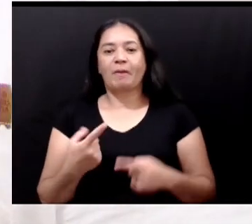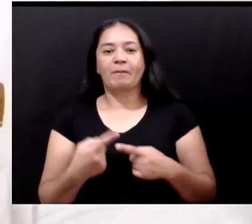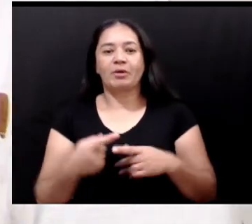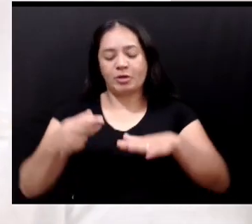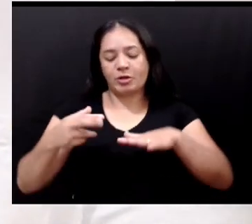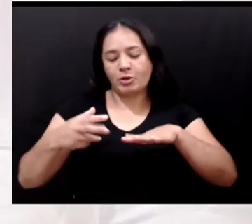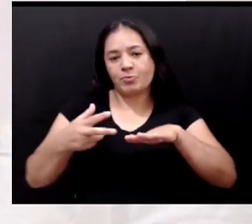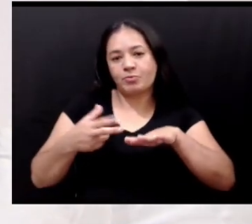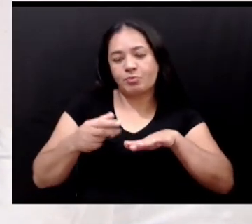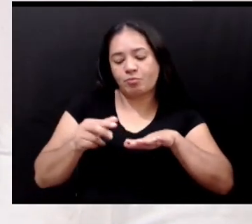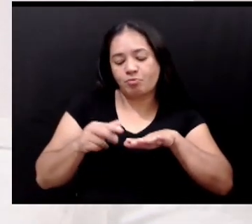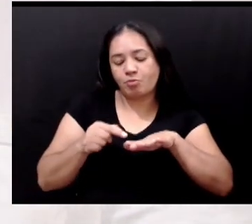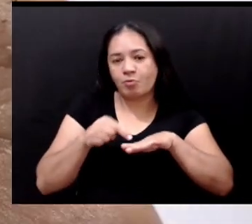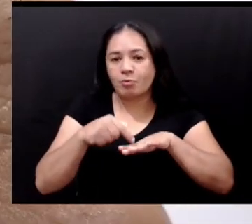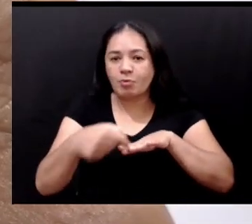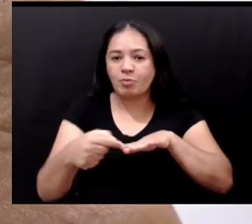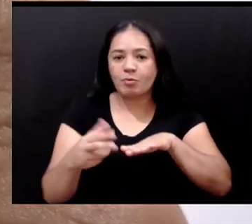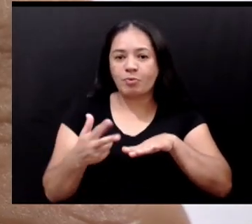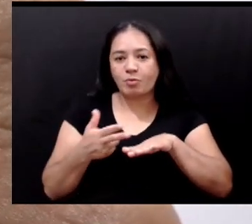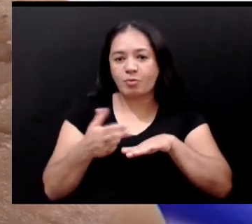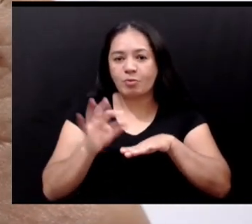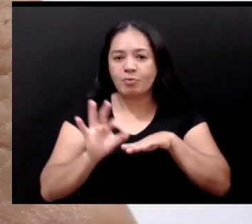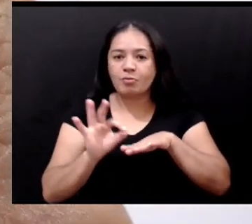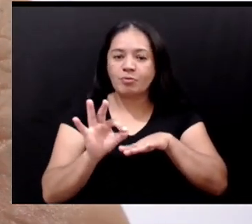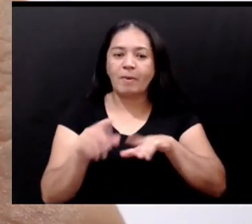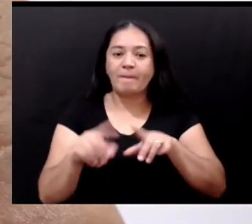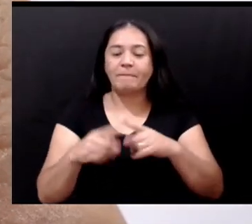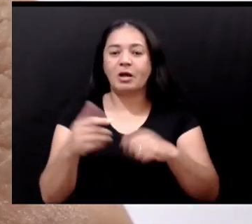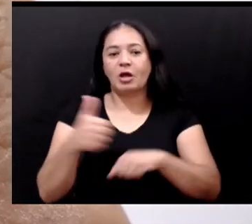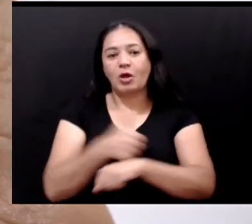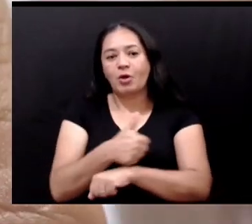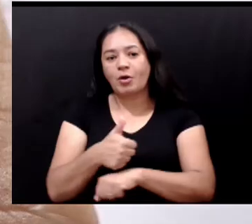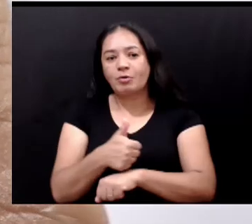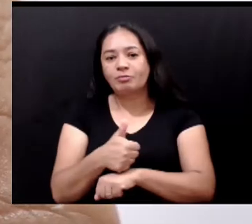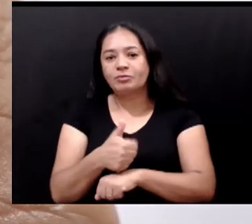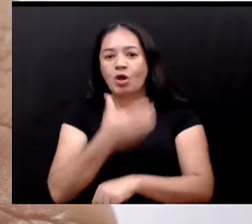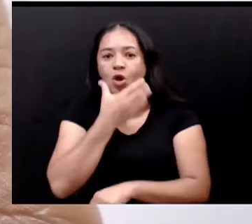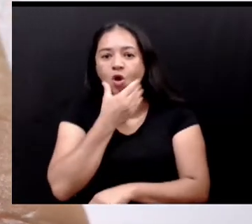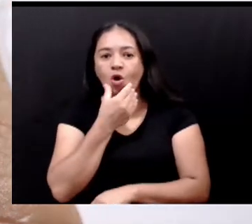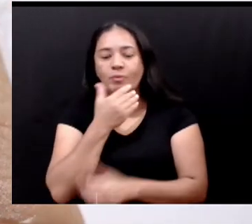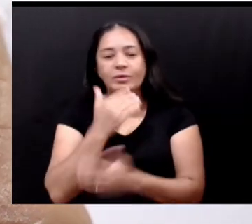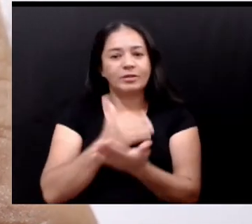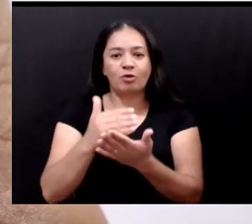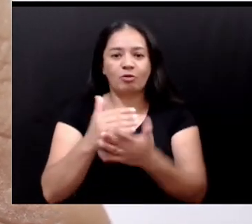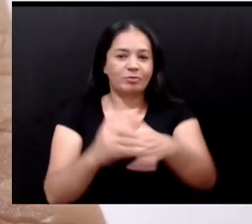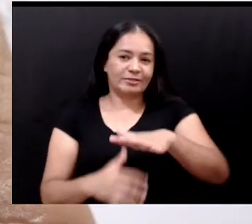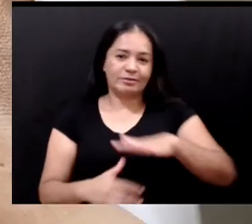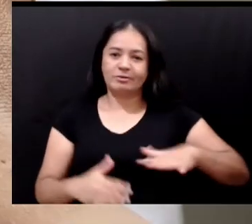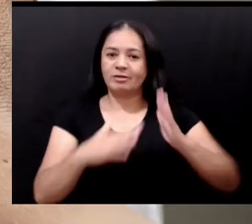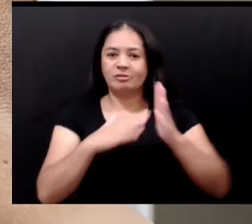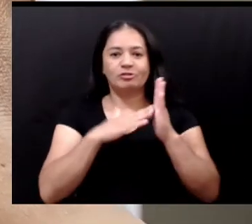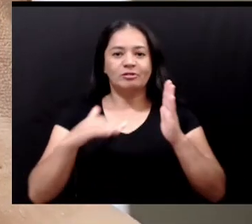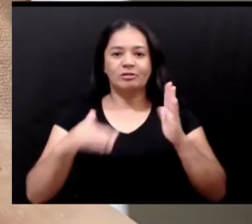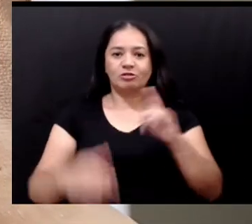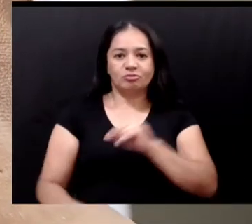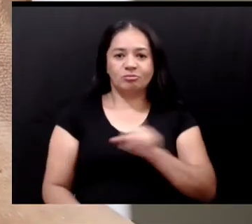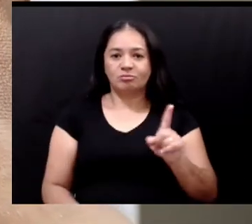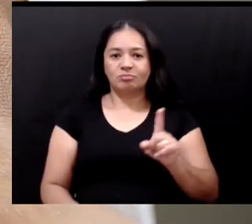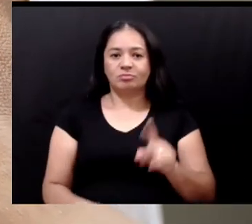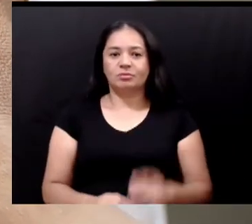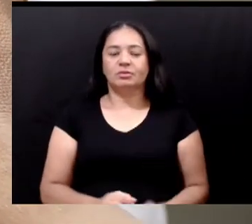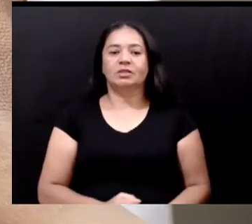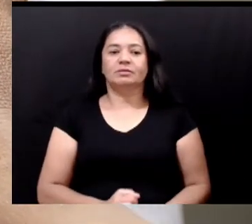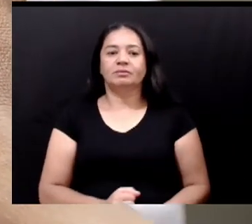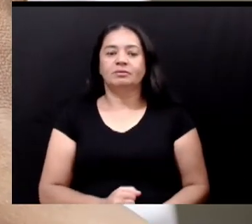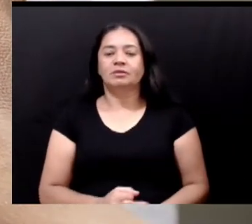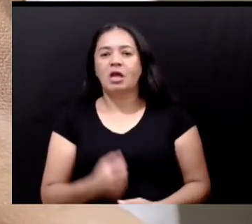que quando o profissional é masculino, ele não entra para essa área. Então existe um pequeno,